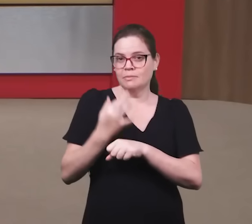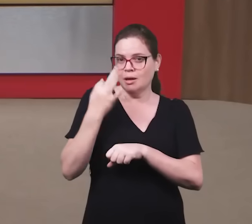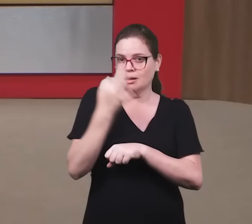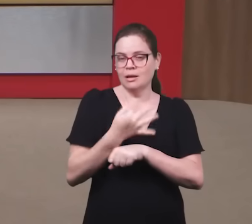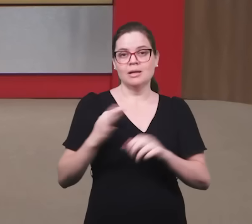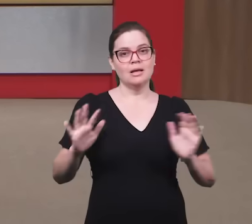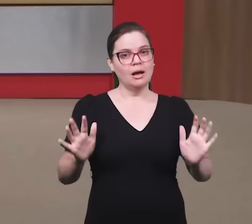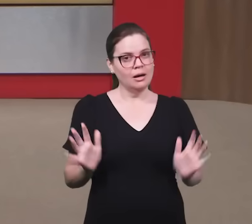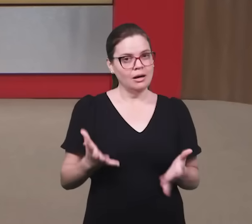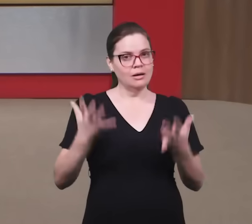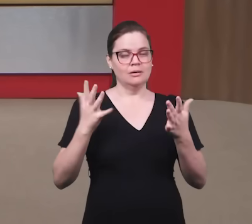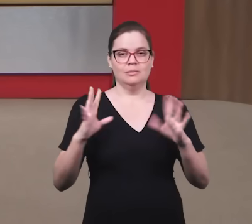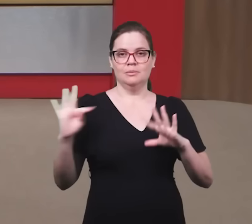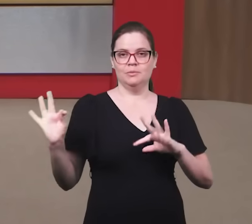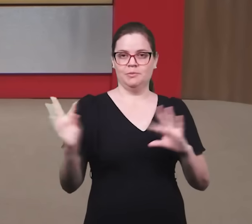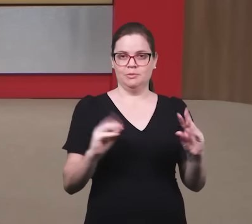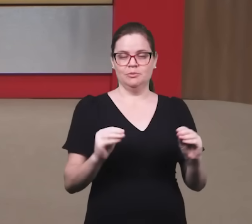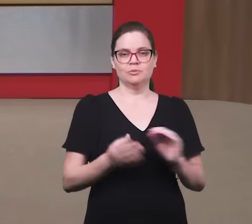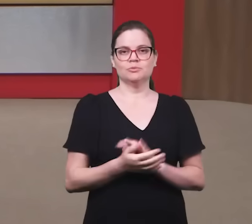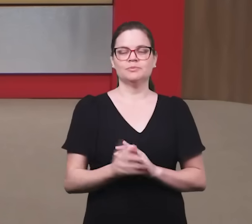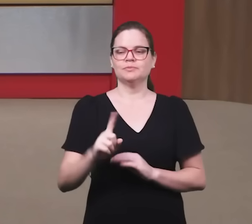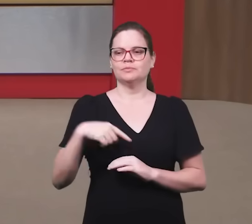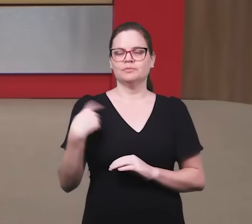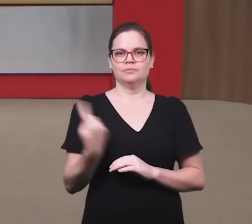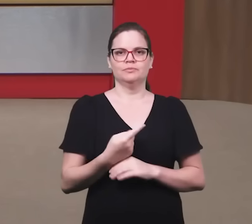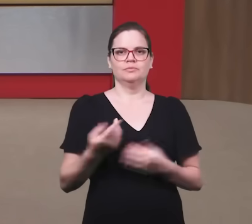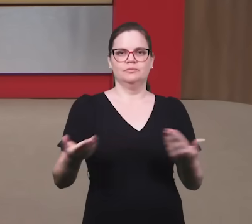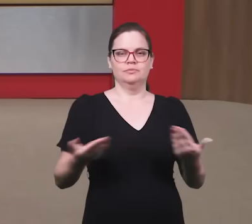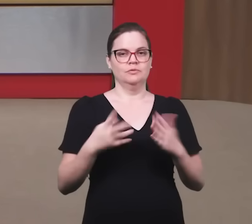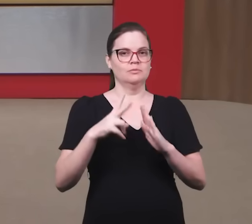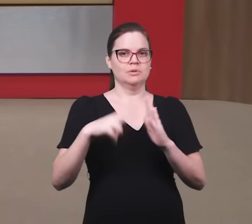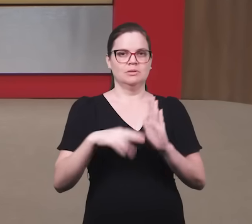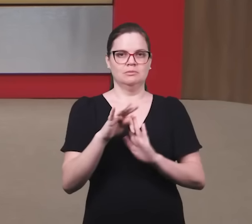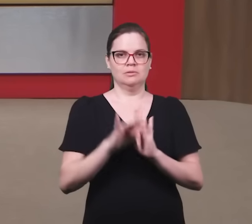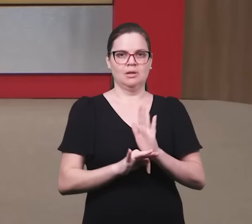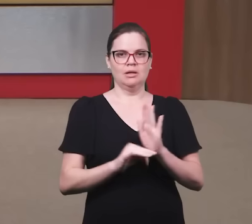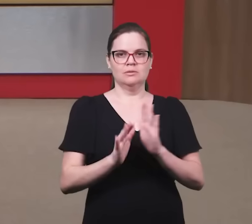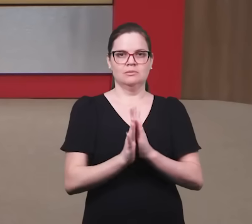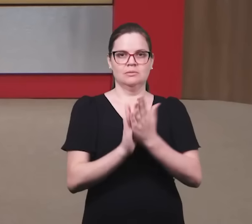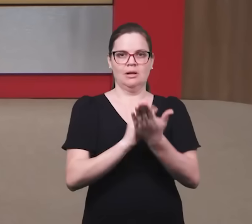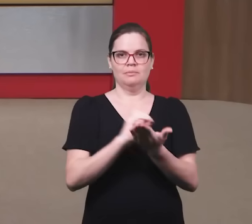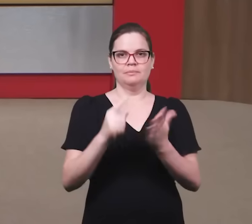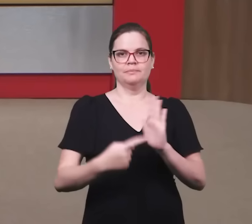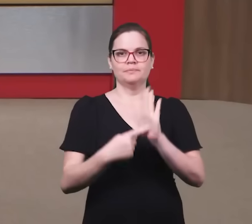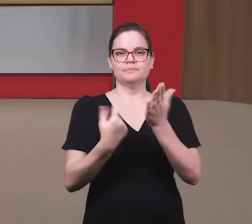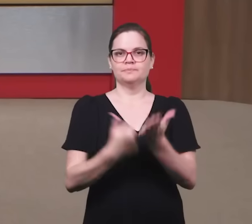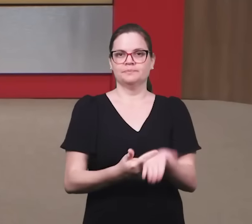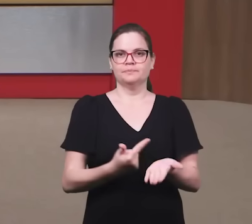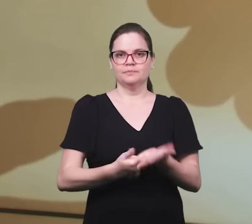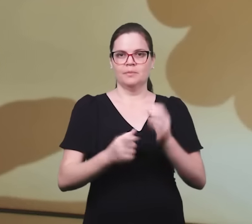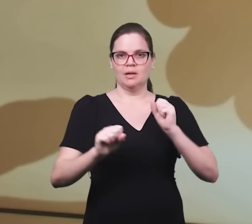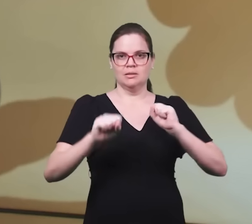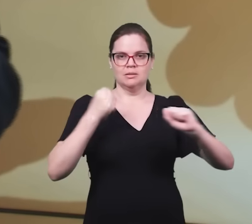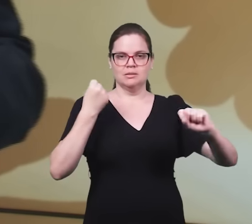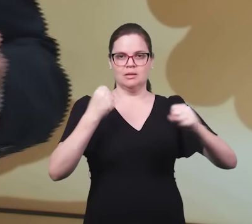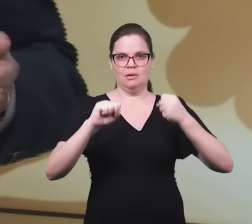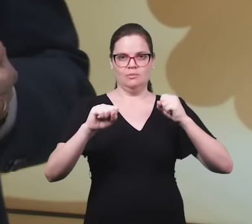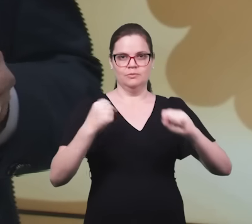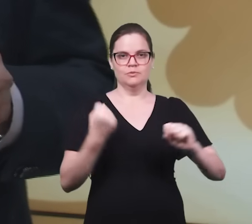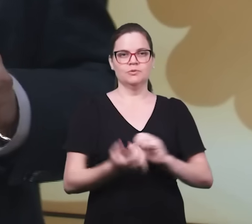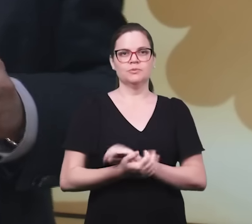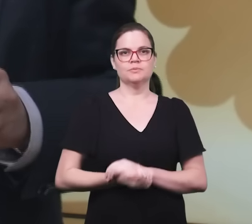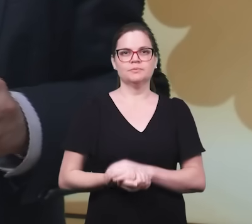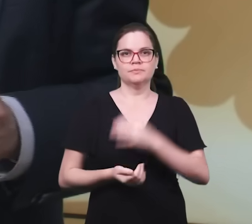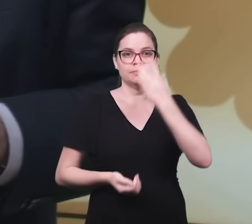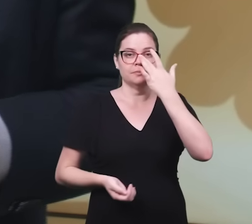vamos, nesta ocasião, ler um texto da Palavra de Deus que está no livro dos Salmos. E assim diz